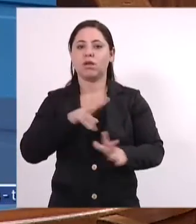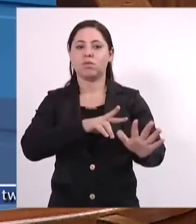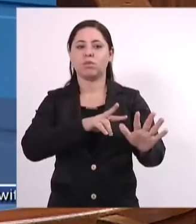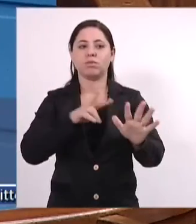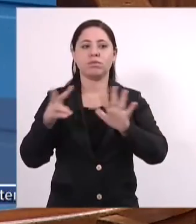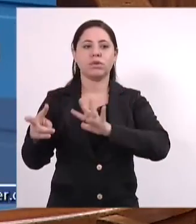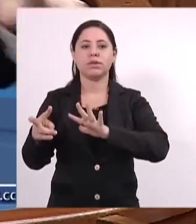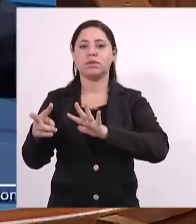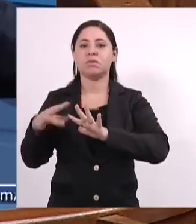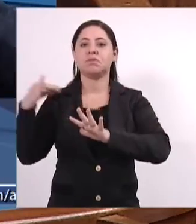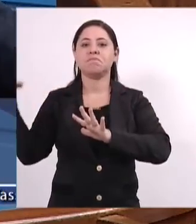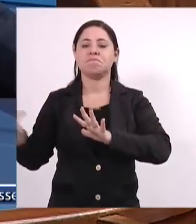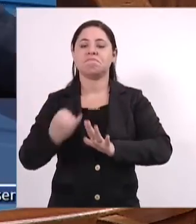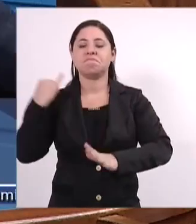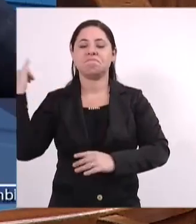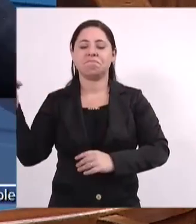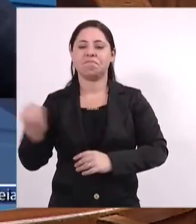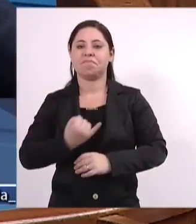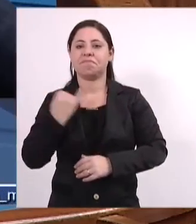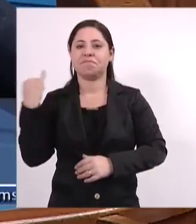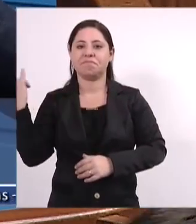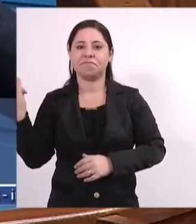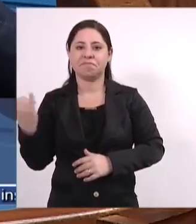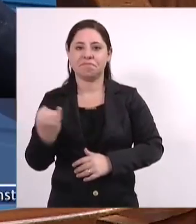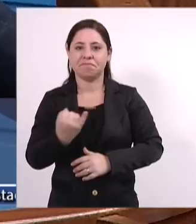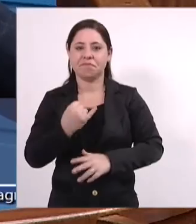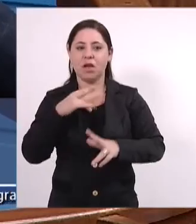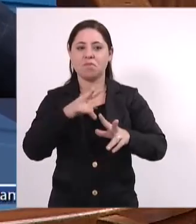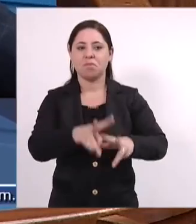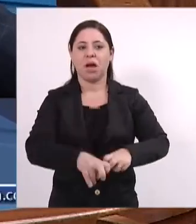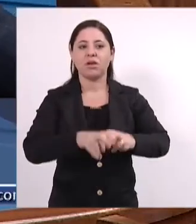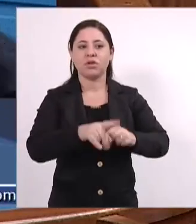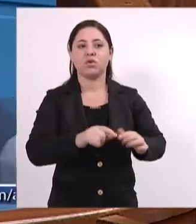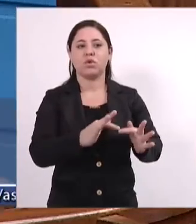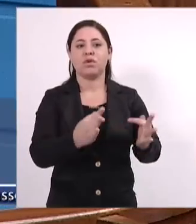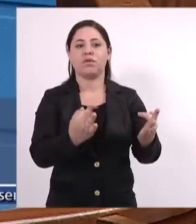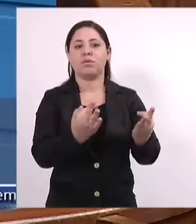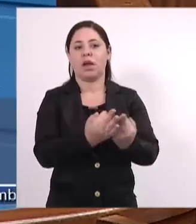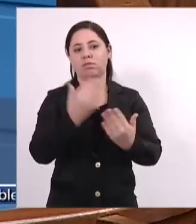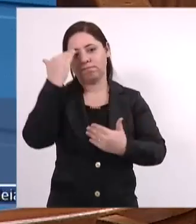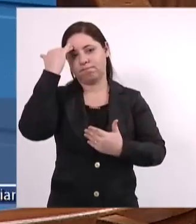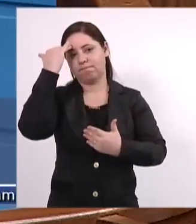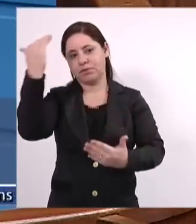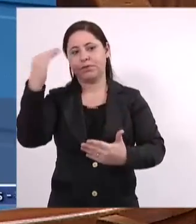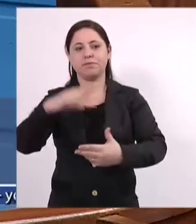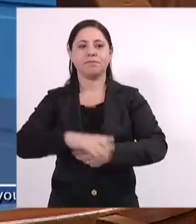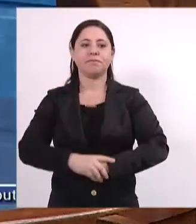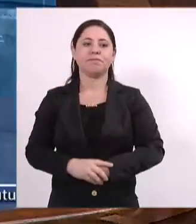semana muito importante para a agricultura familiar. Muito obrigado.